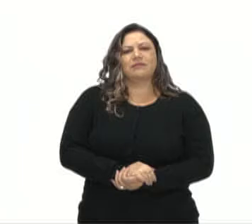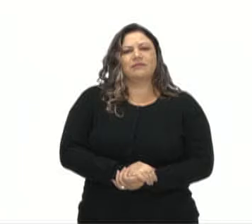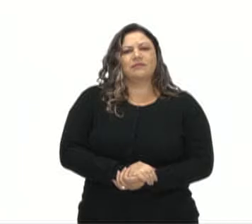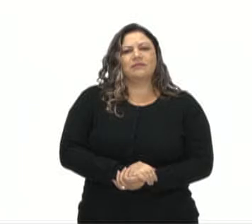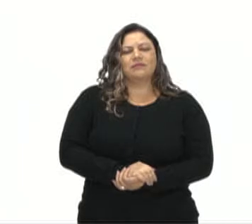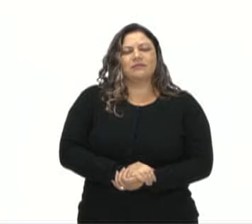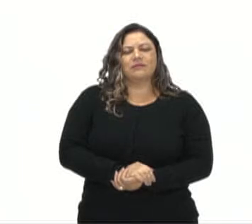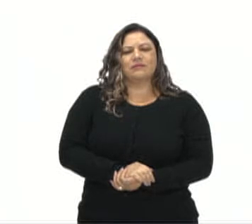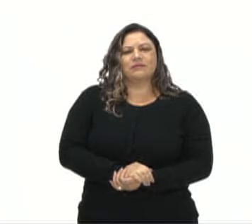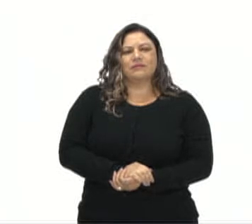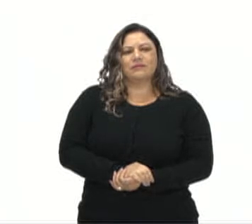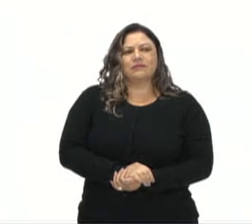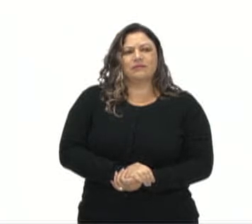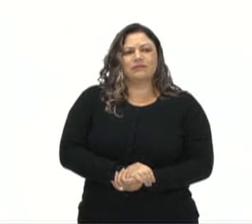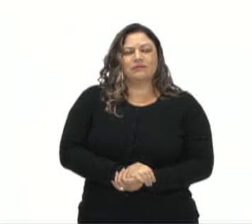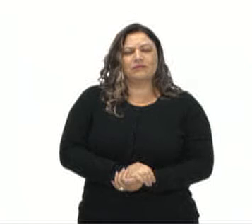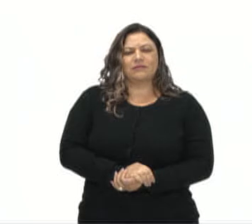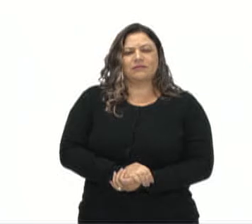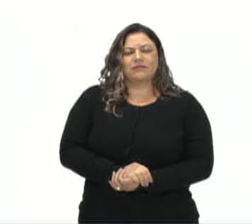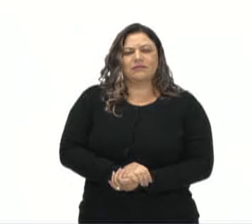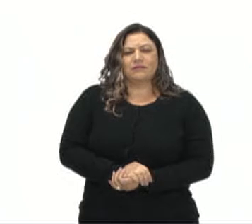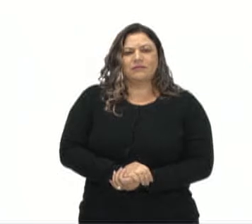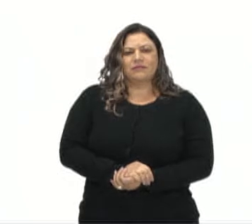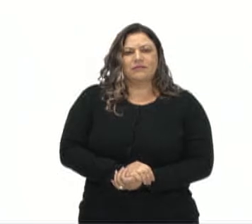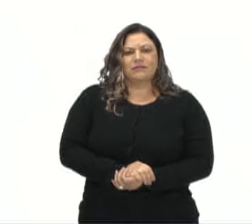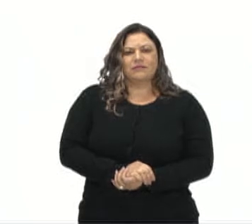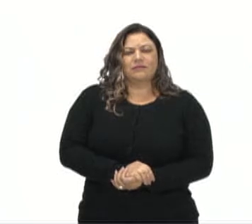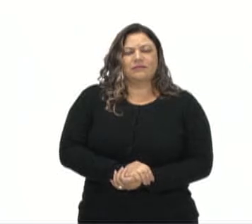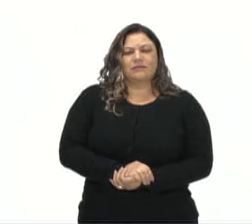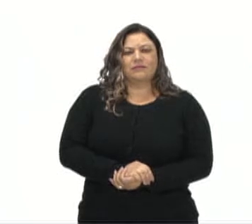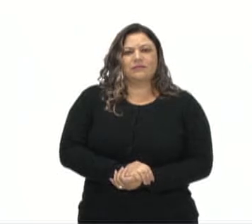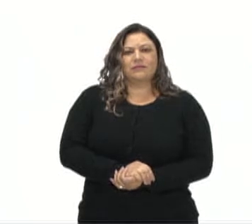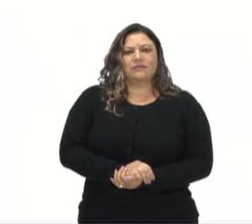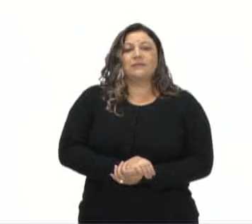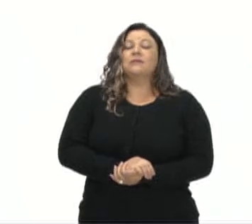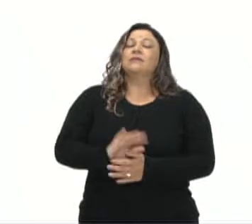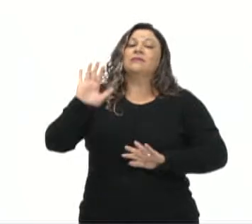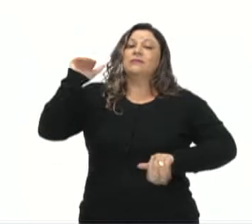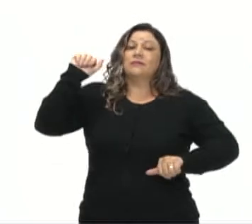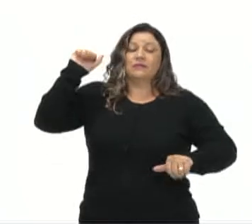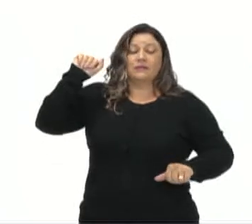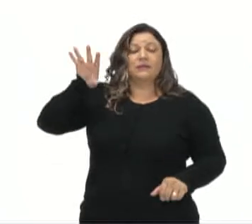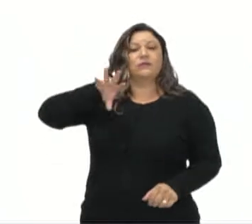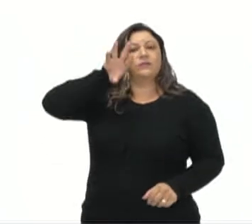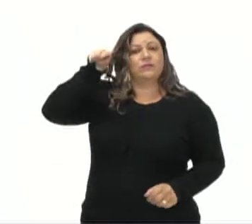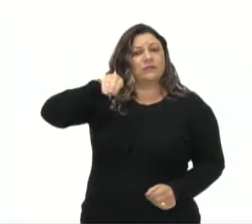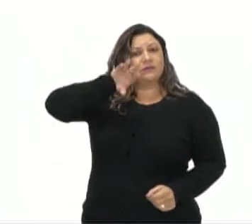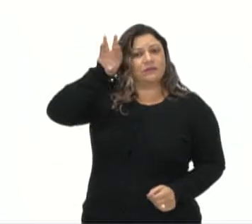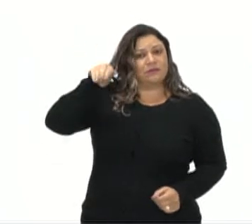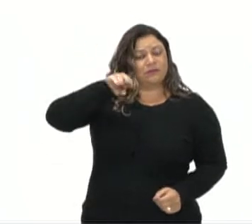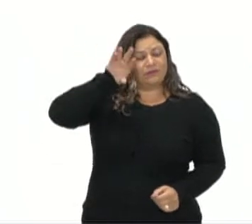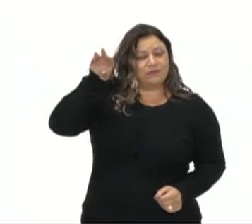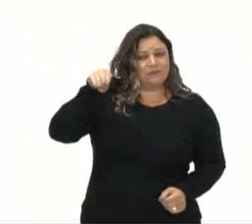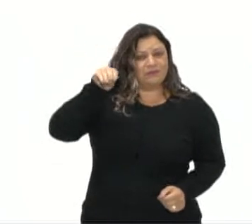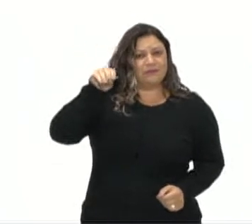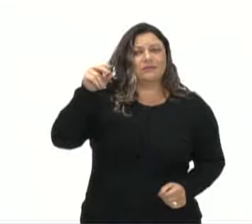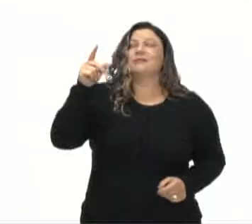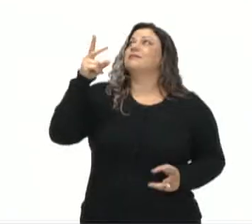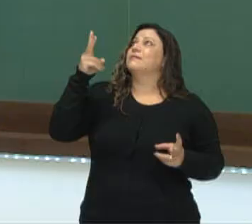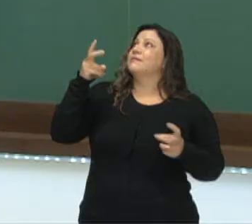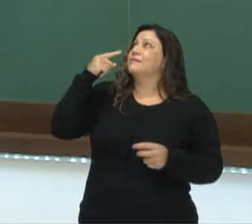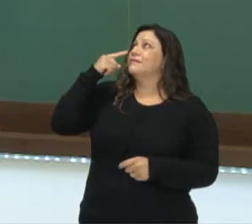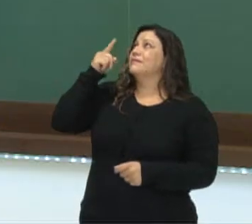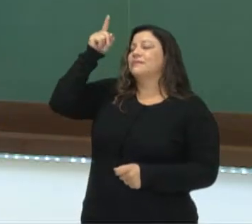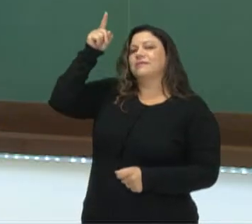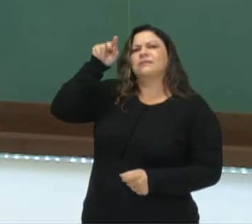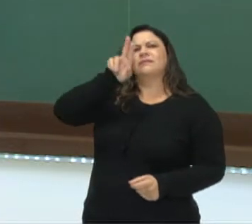para evitar a repetição de sonidos vocálicos que podem causar um efeito sonoro desagradável. Ou